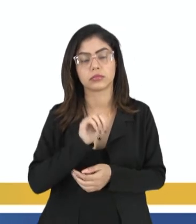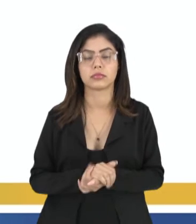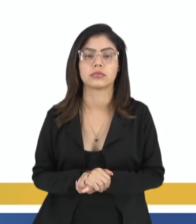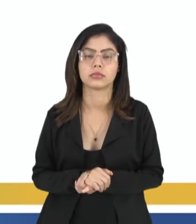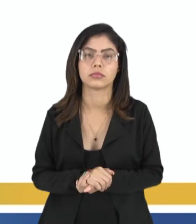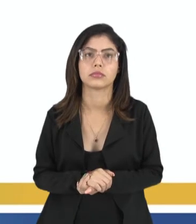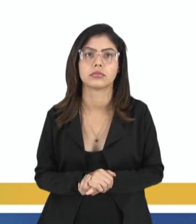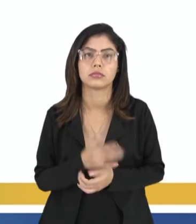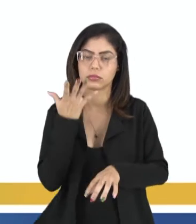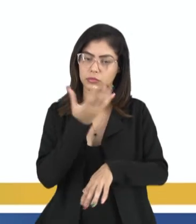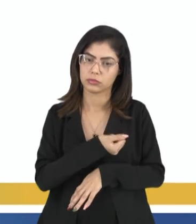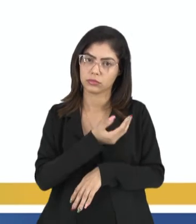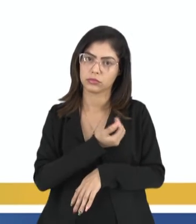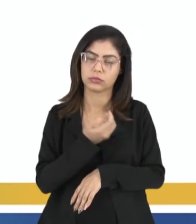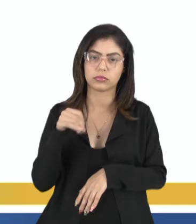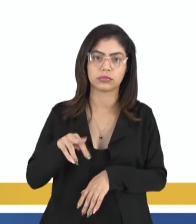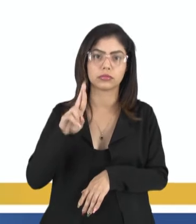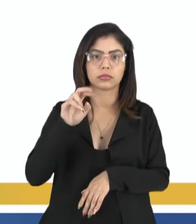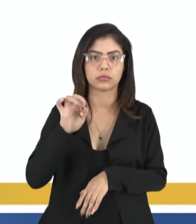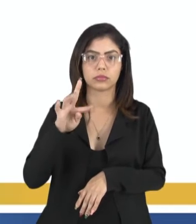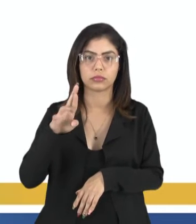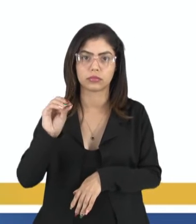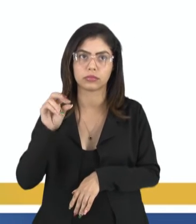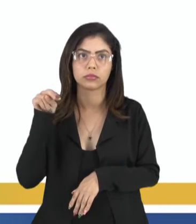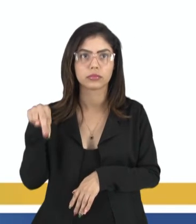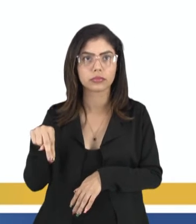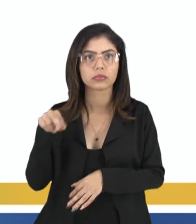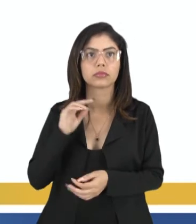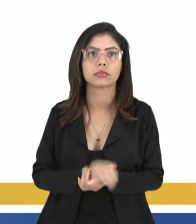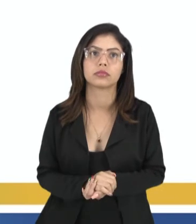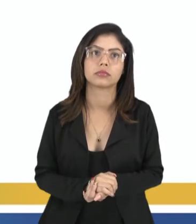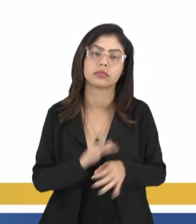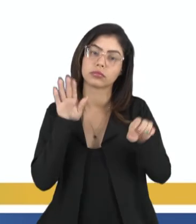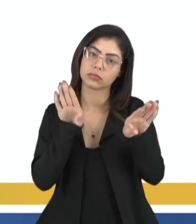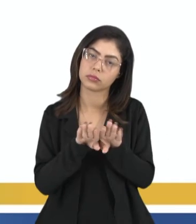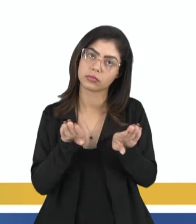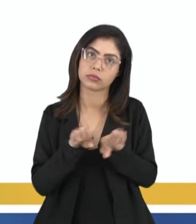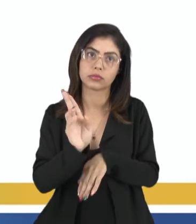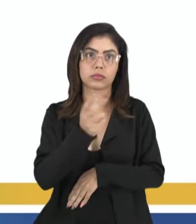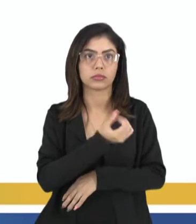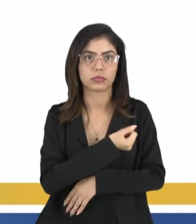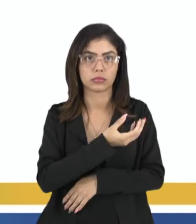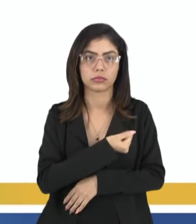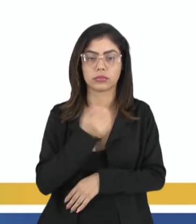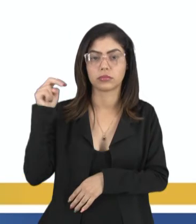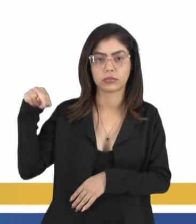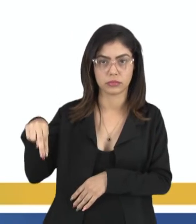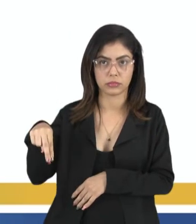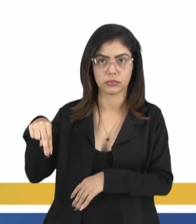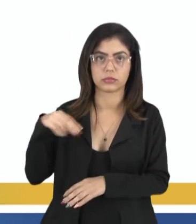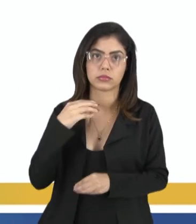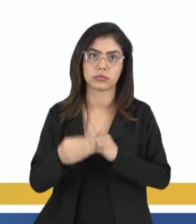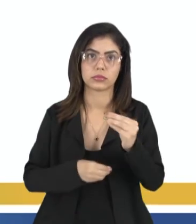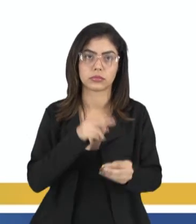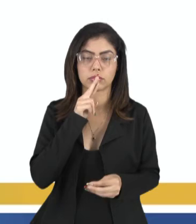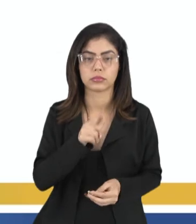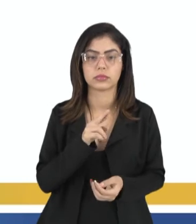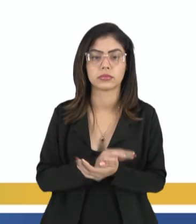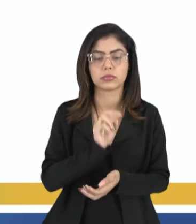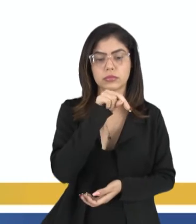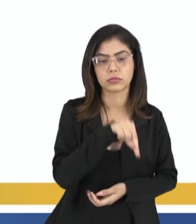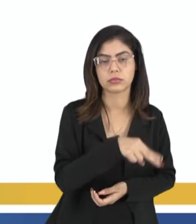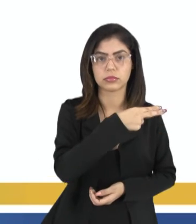químico, pelo número de nêutrons, ok? E podemos também determinar o número de nêutrons. Como que a gente realiza esse cálculo? Fazendo